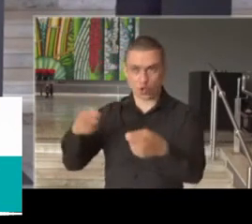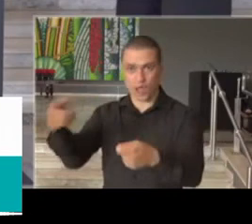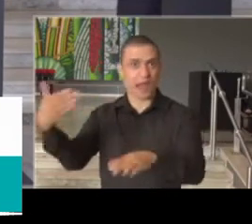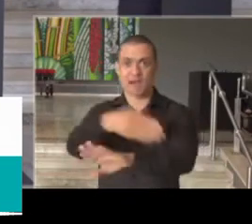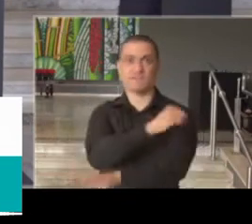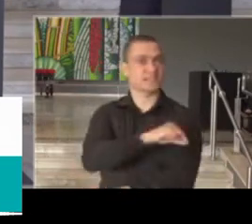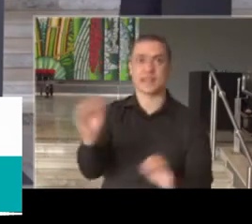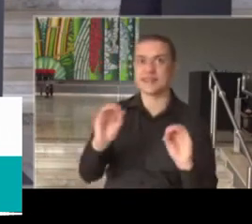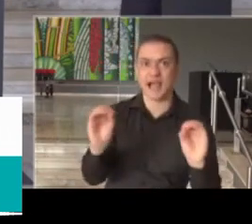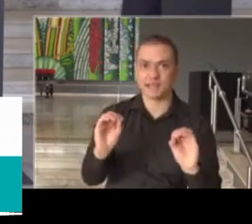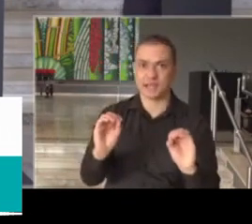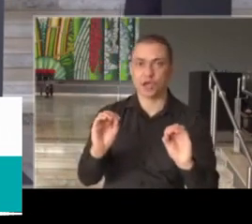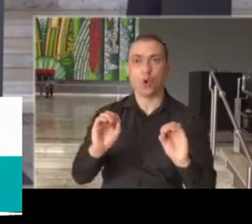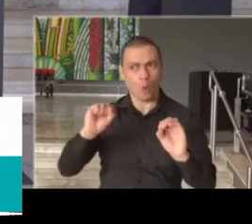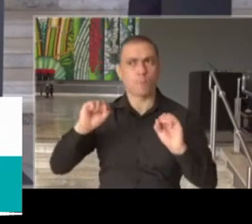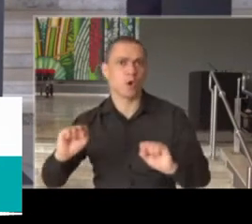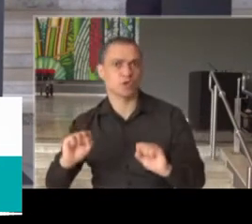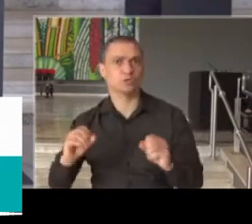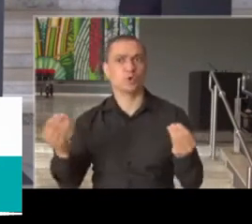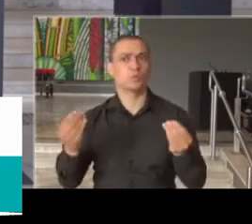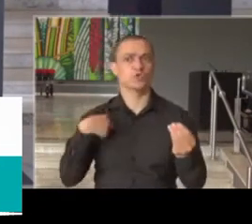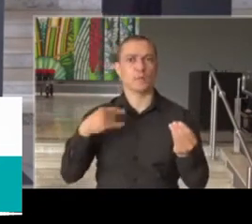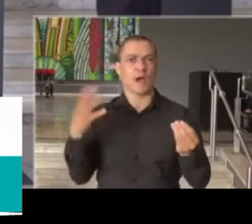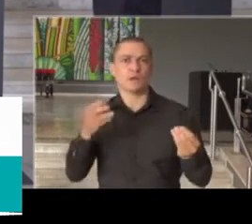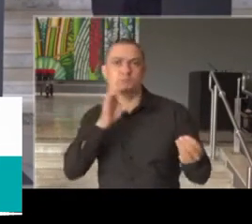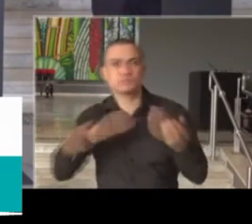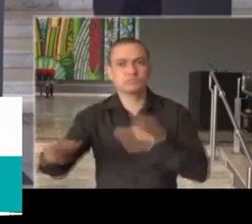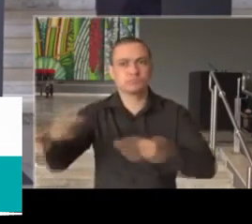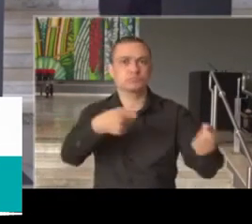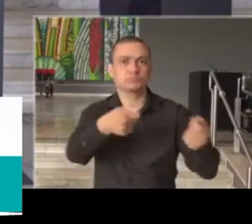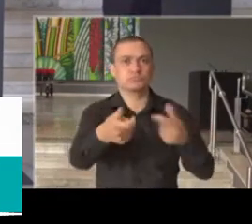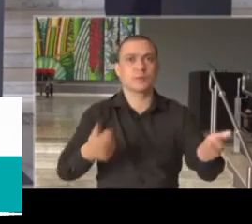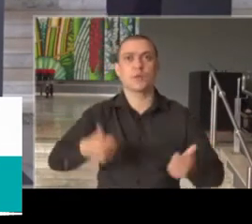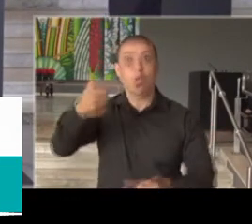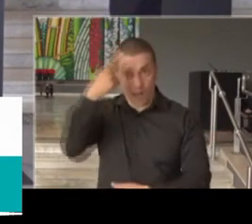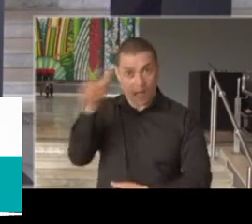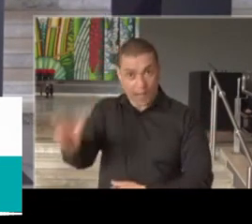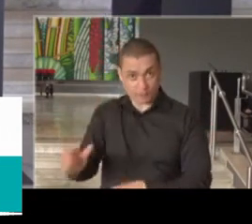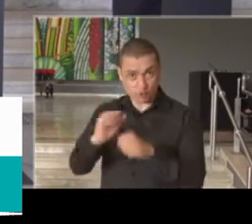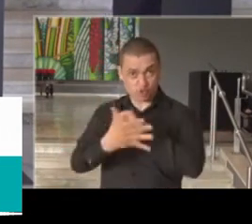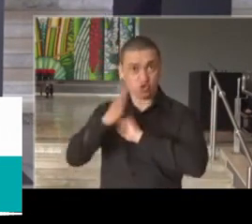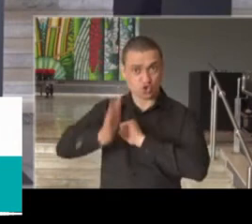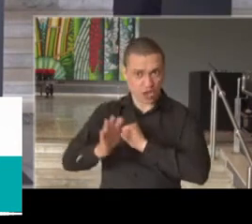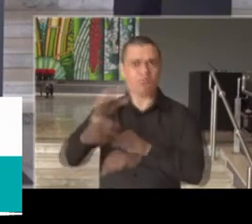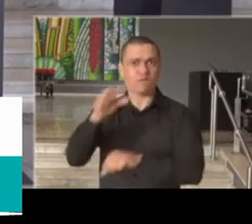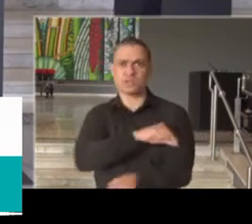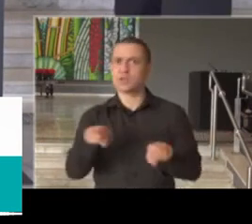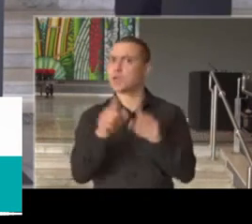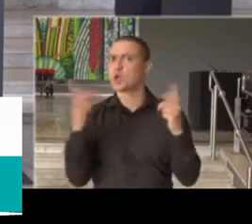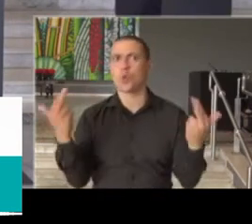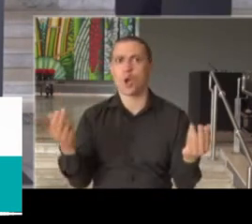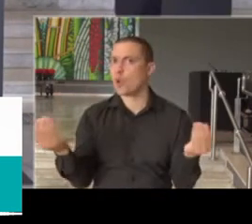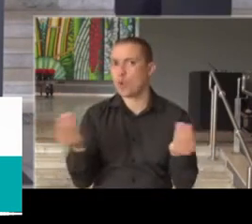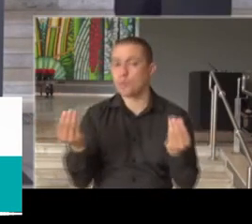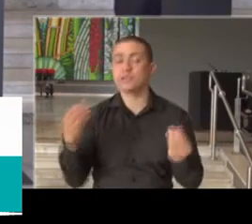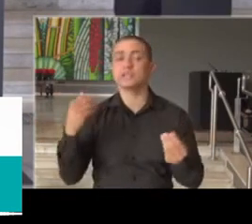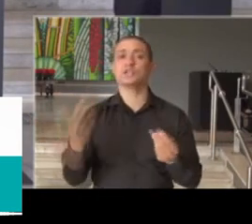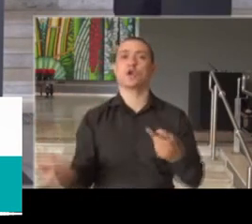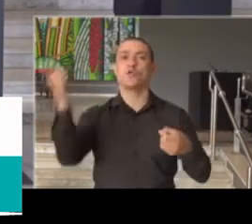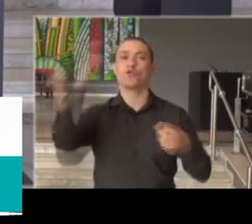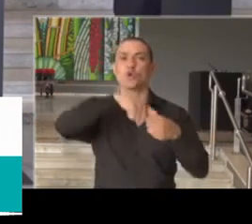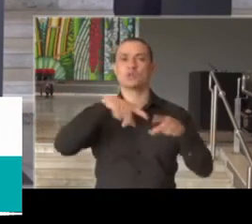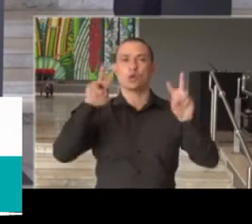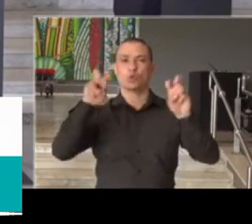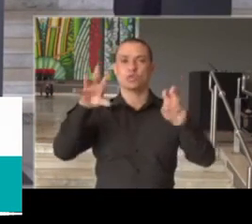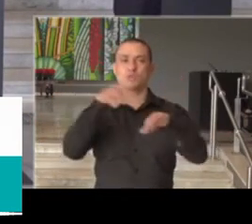elas não recebam a dose, até para uma questão de otimização das doses, ou elas vão receber da mesma maneira? E queria só voltar no tema